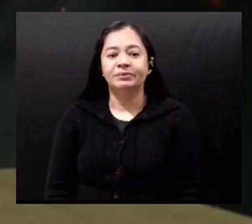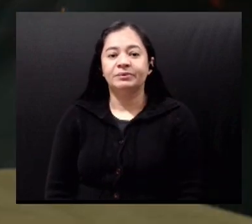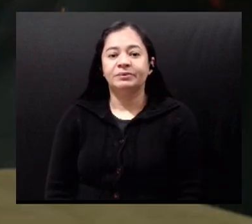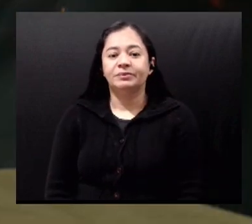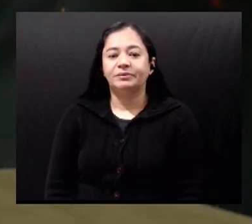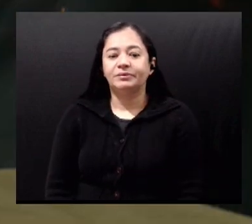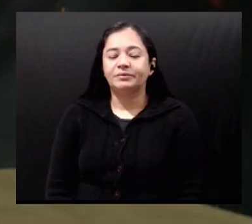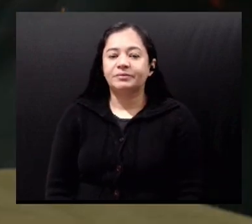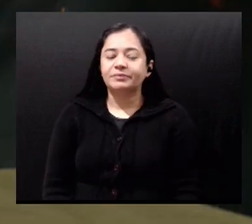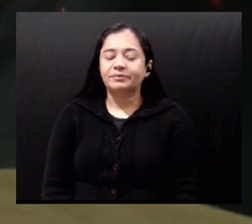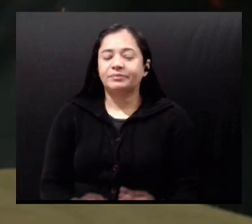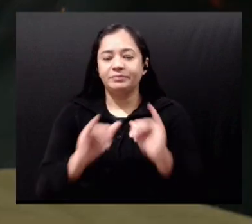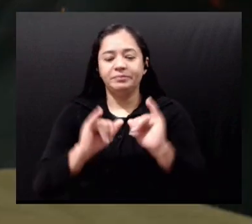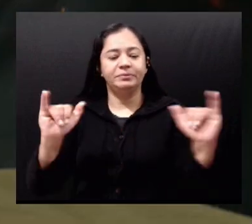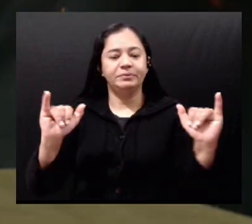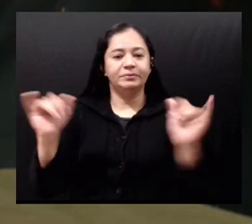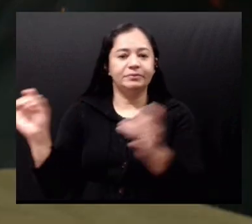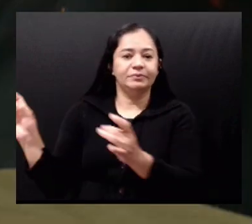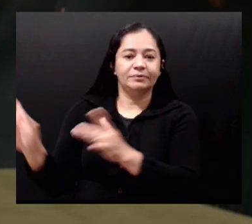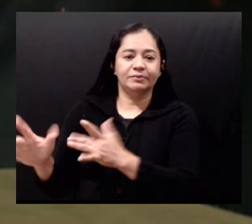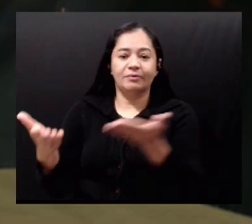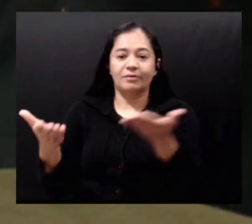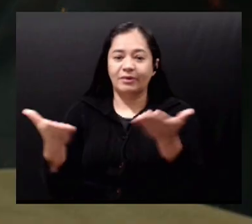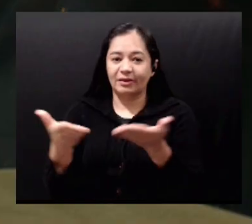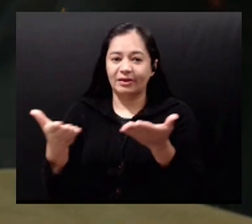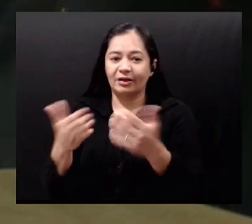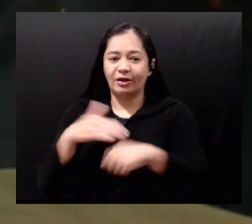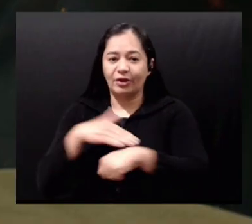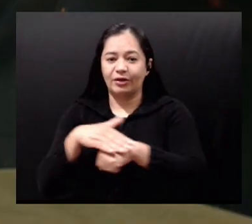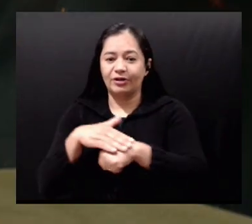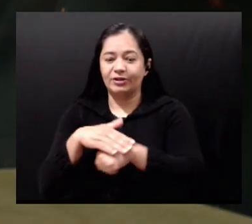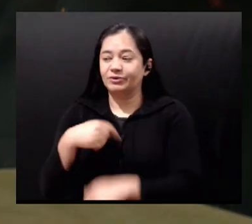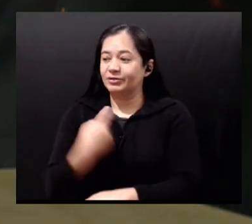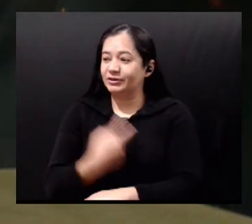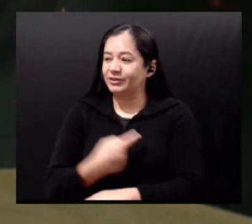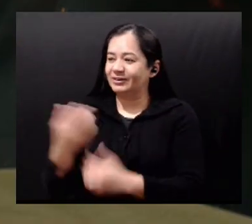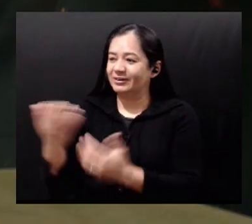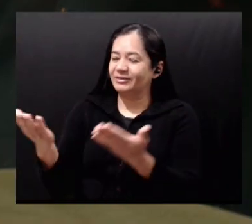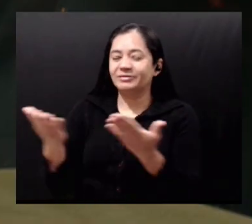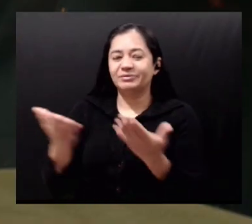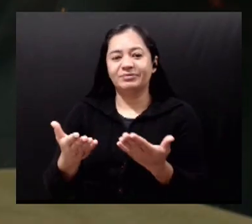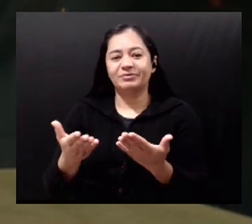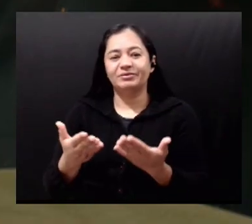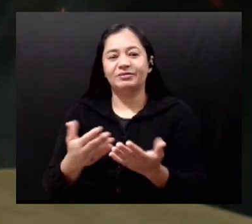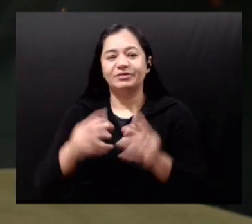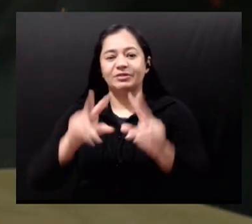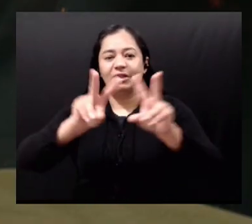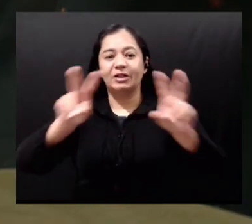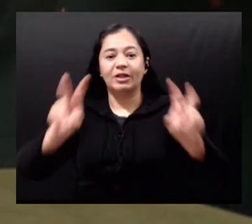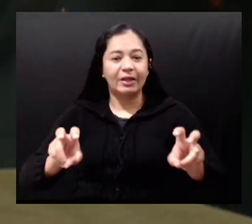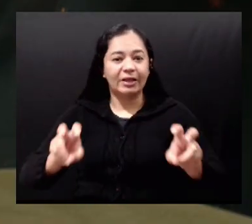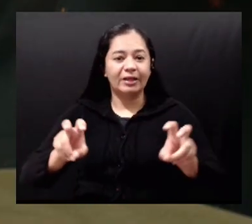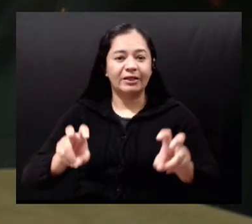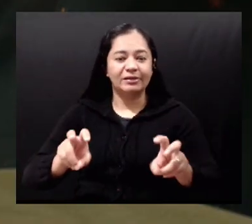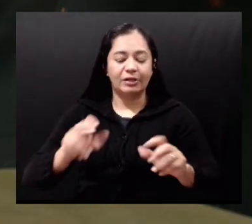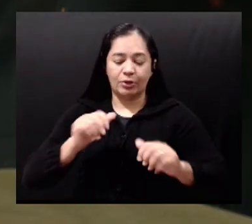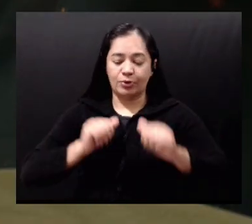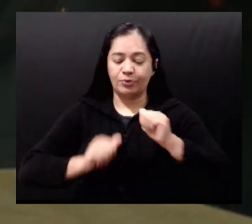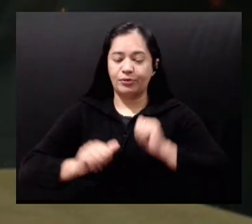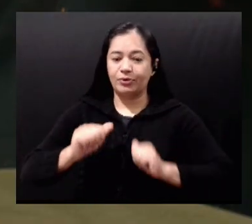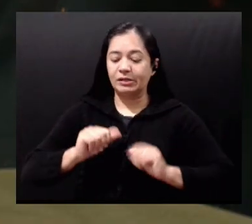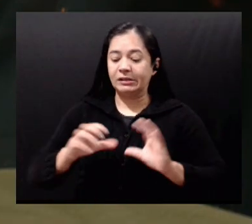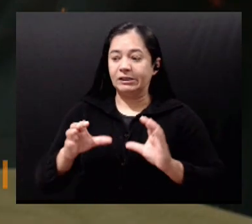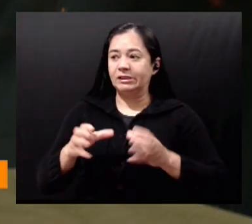dado. Agora é hora de conversar com as nossas convidadas. Vamos entrar no tema do dia, a ansiedade coletiva. Quando o